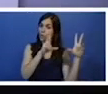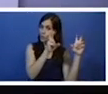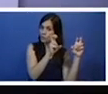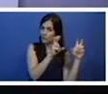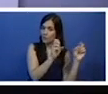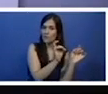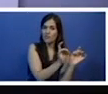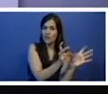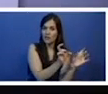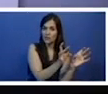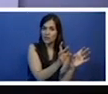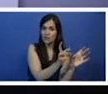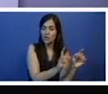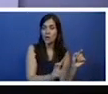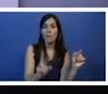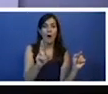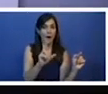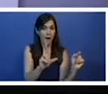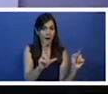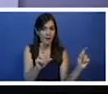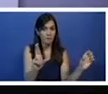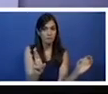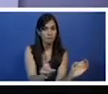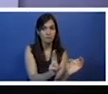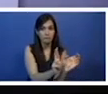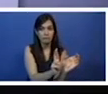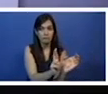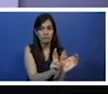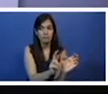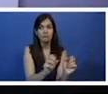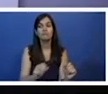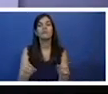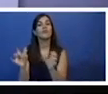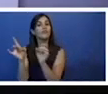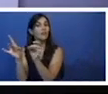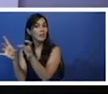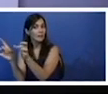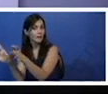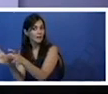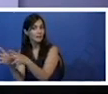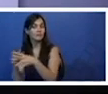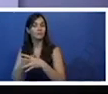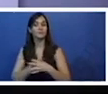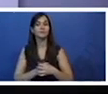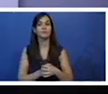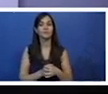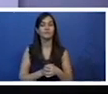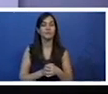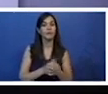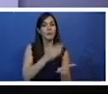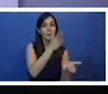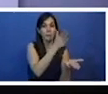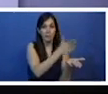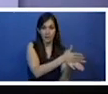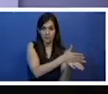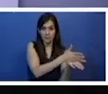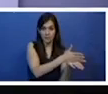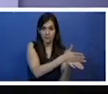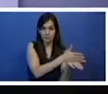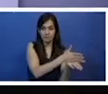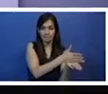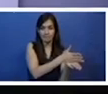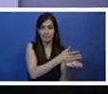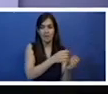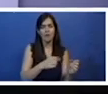radical, vende, mais a desinência R, no infinitivo, vender. Parte,